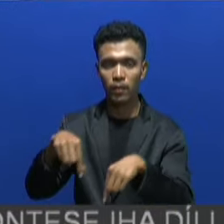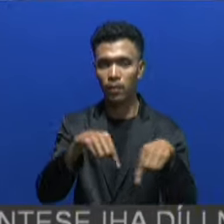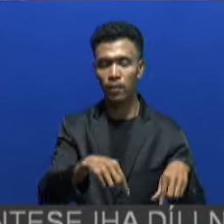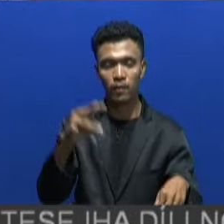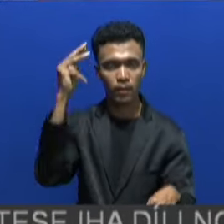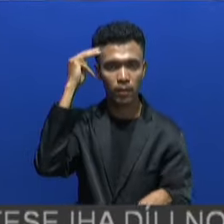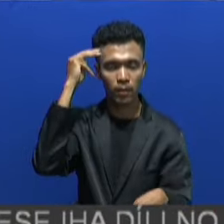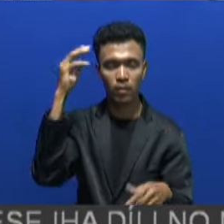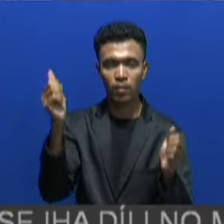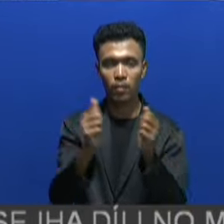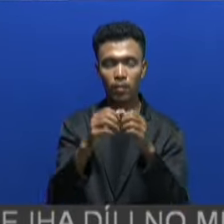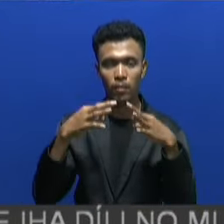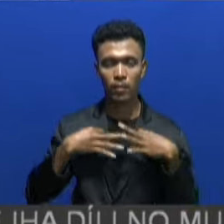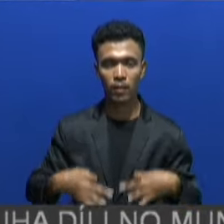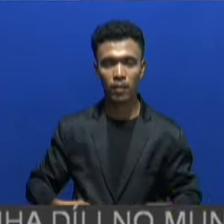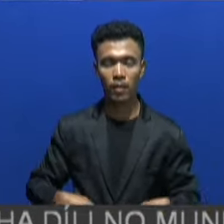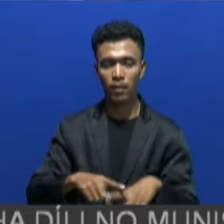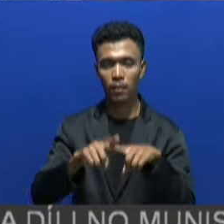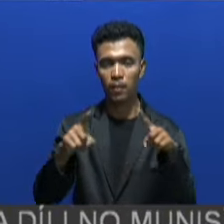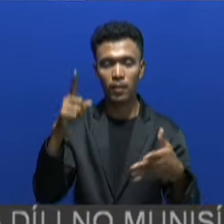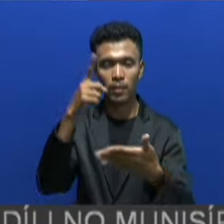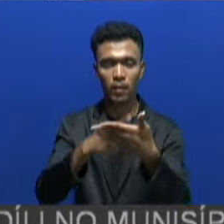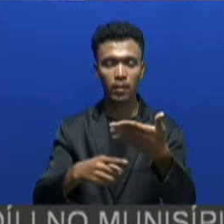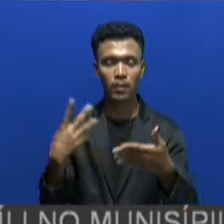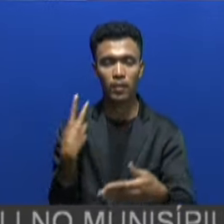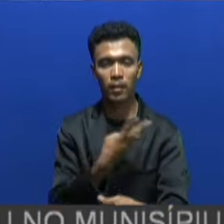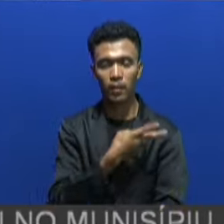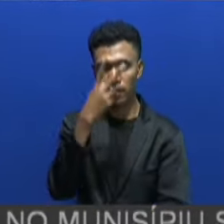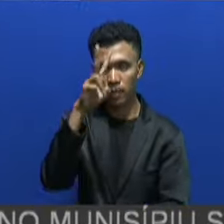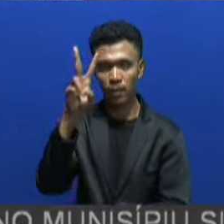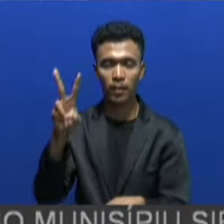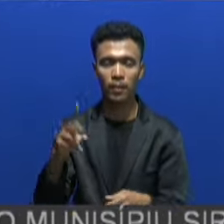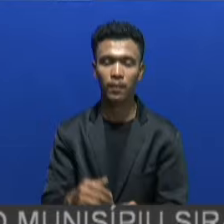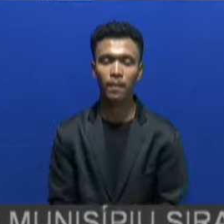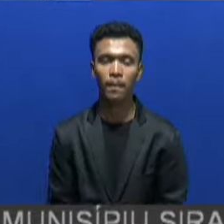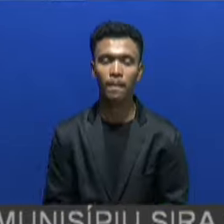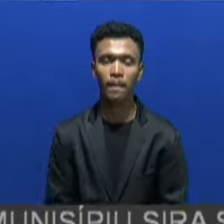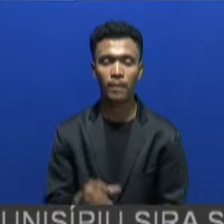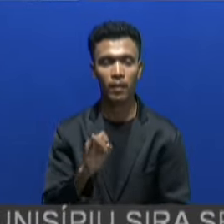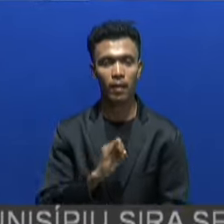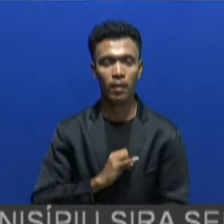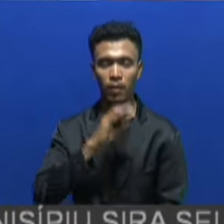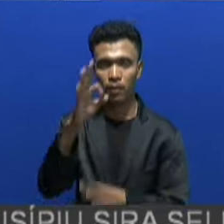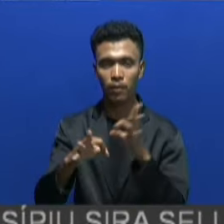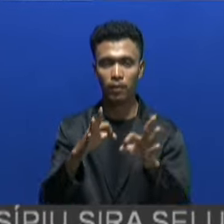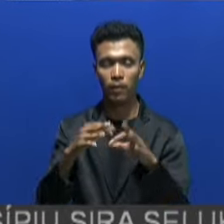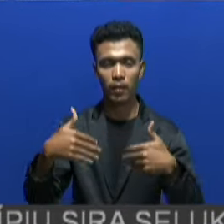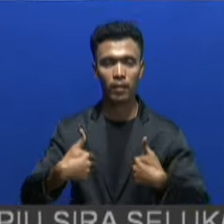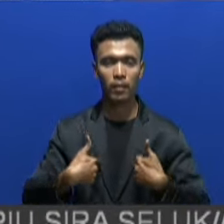mas seriamente a assistir a isso. Não é lá o sirenete. Ao fiar cada que suco ser